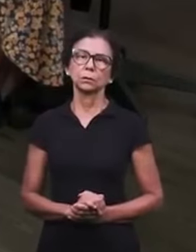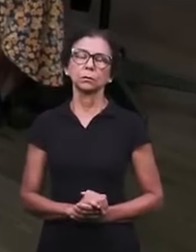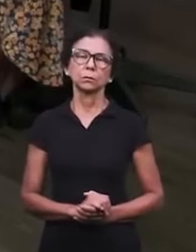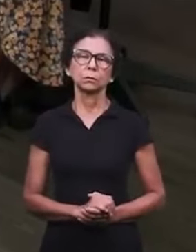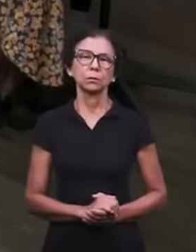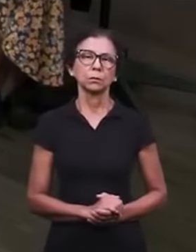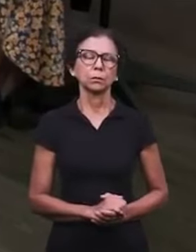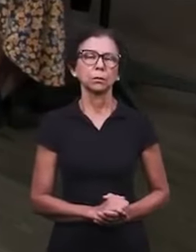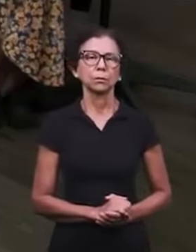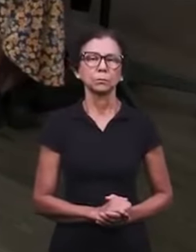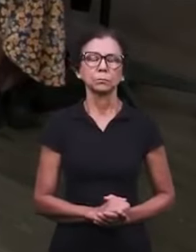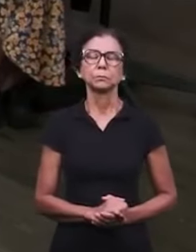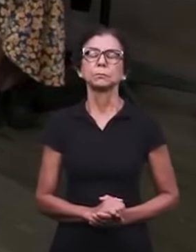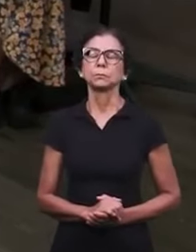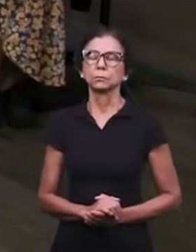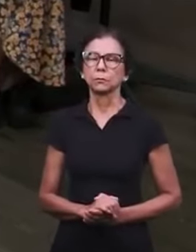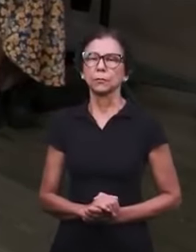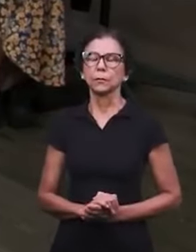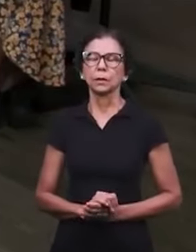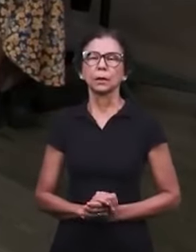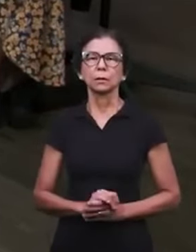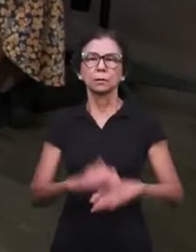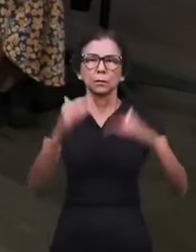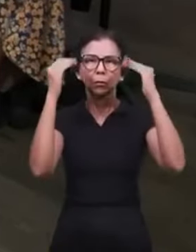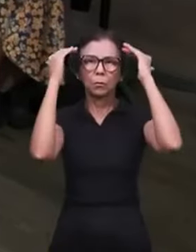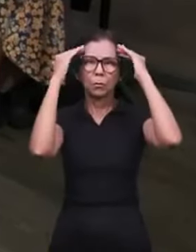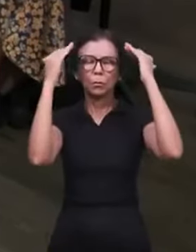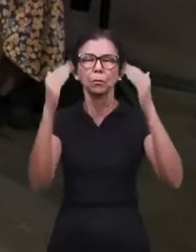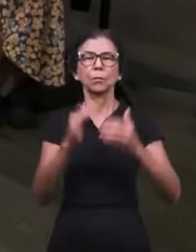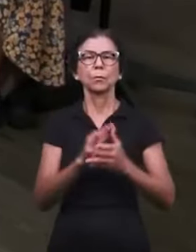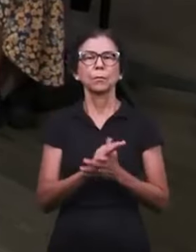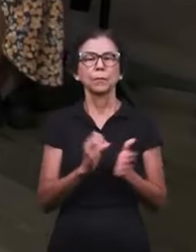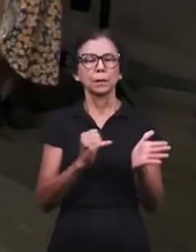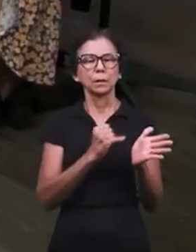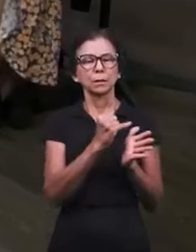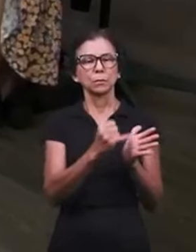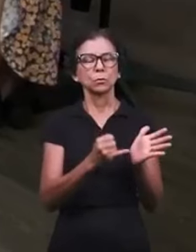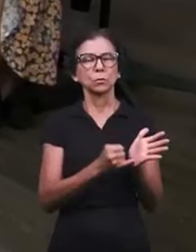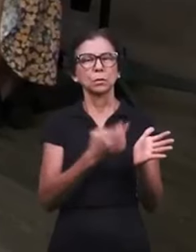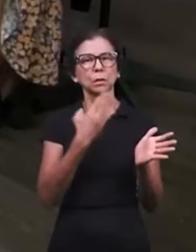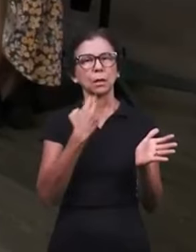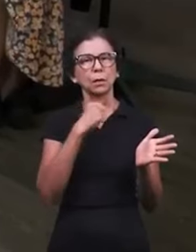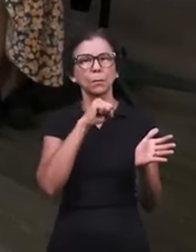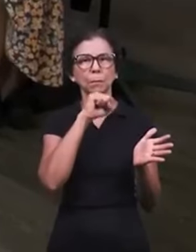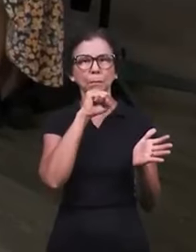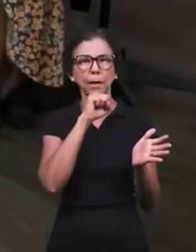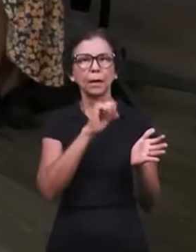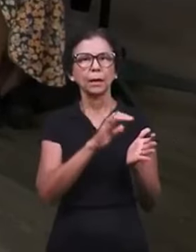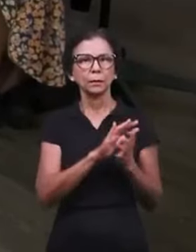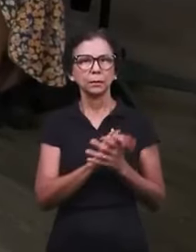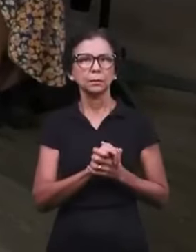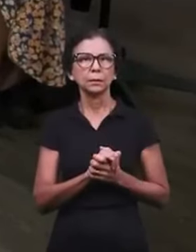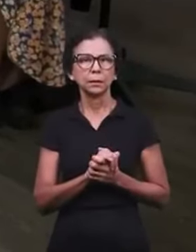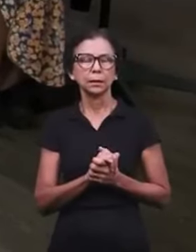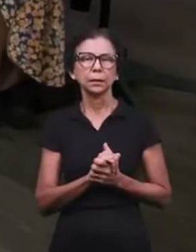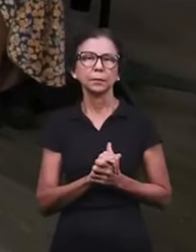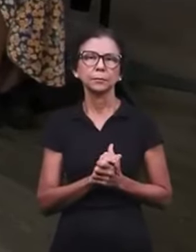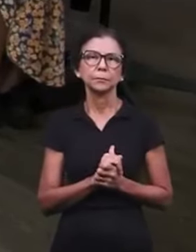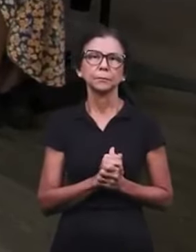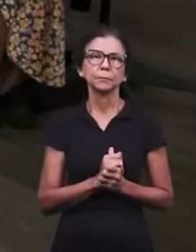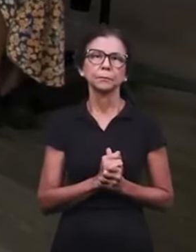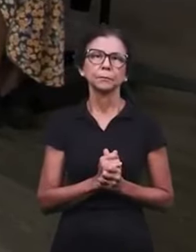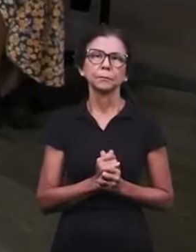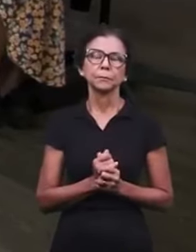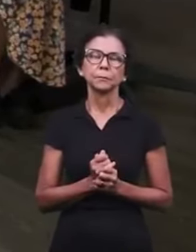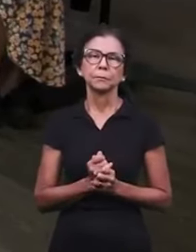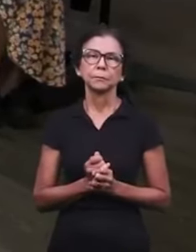honrou a sua mãe né e provavelmente José o seu pai já era morto quando Jesus foi à cruz do Calvário mas a a o cuidado de